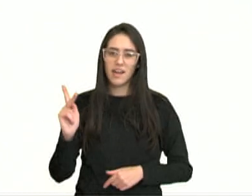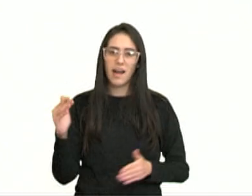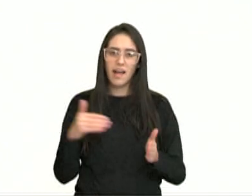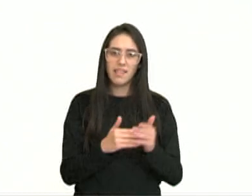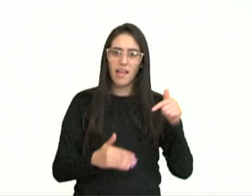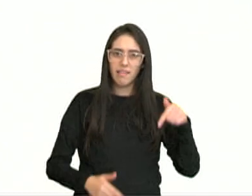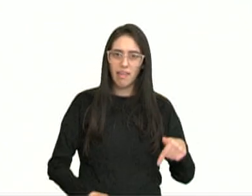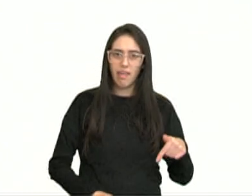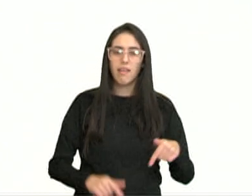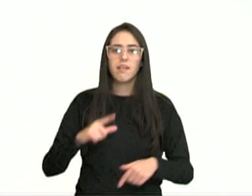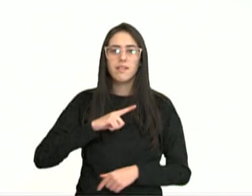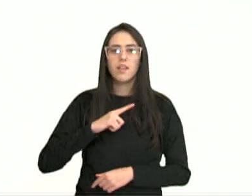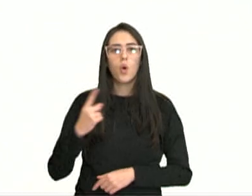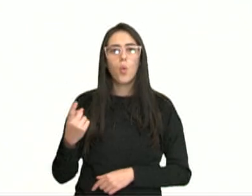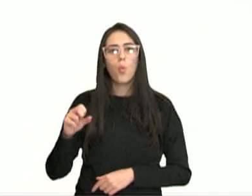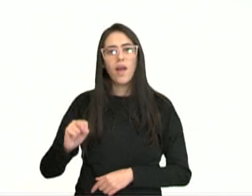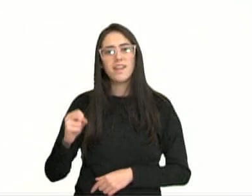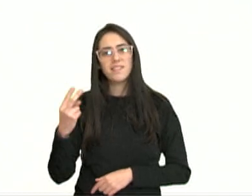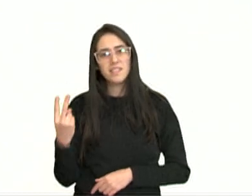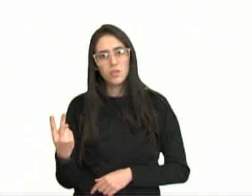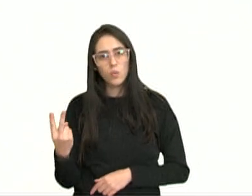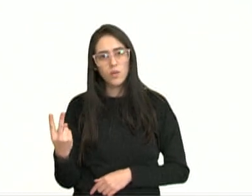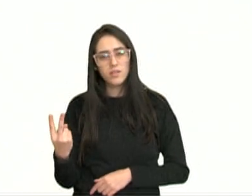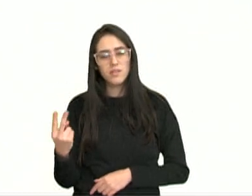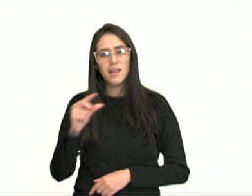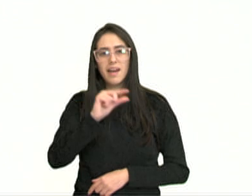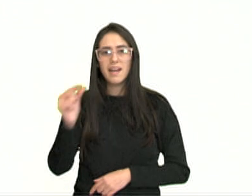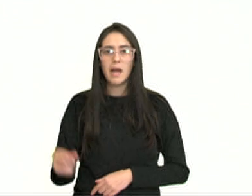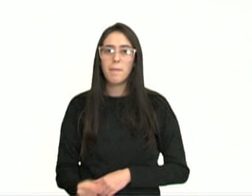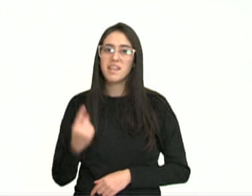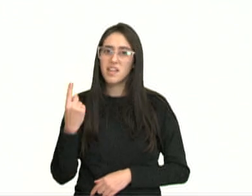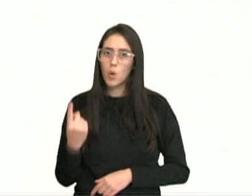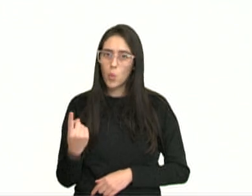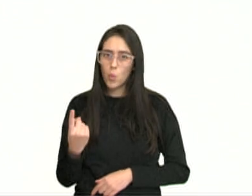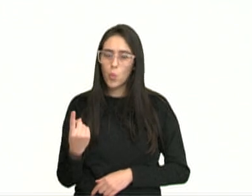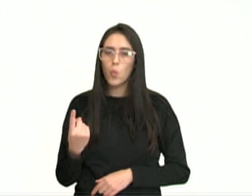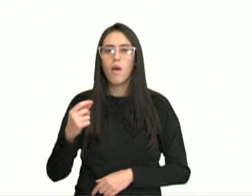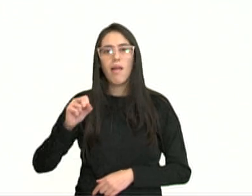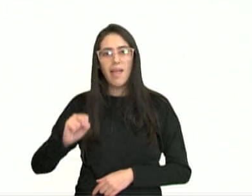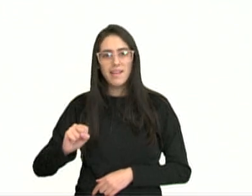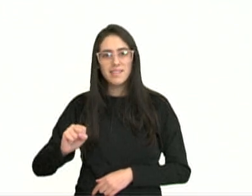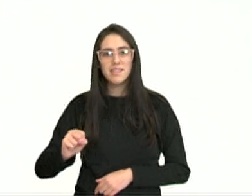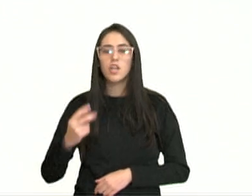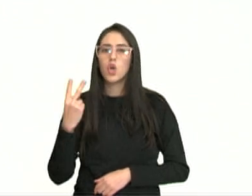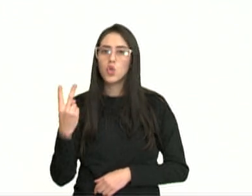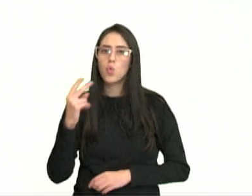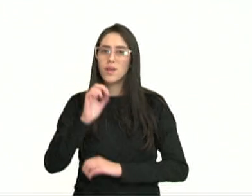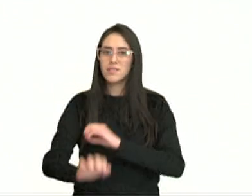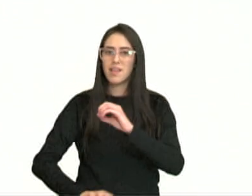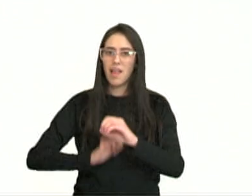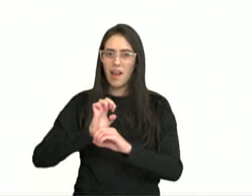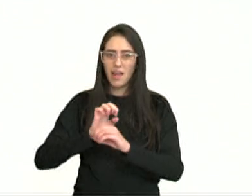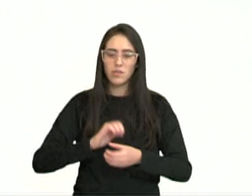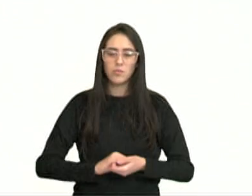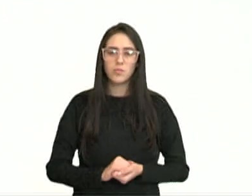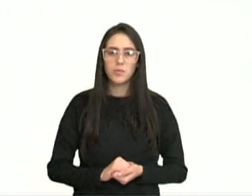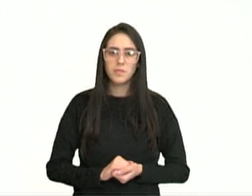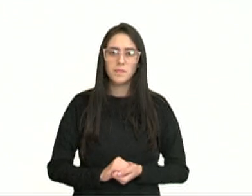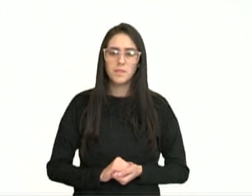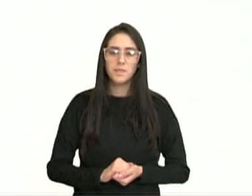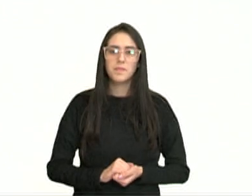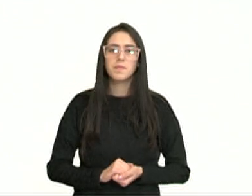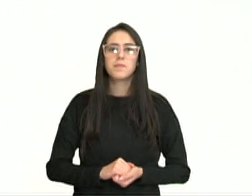então, 1, S2, significa camada 1, subnível S, 2 elétrons. Na sequência, camada